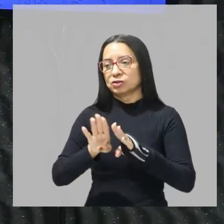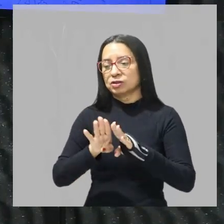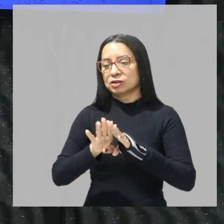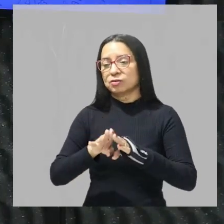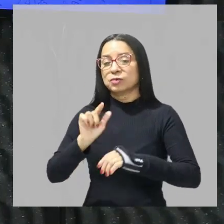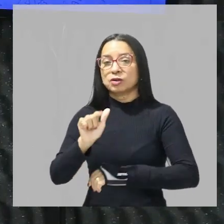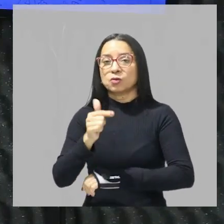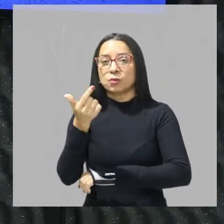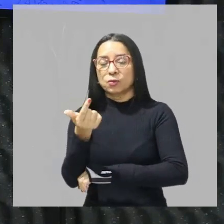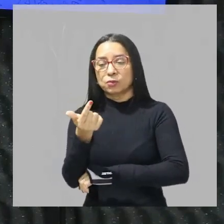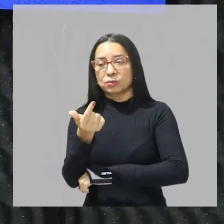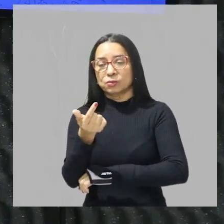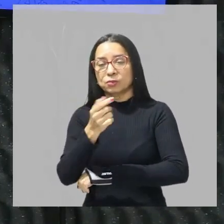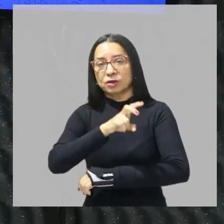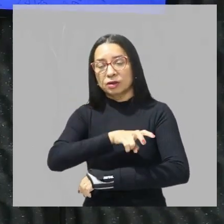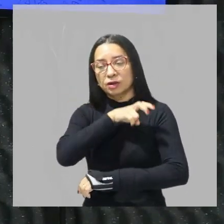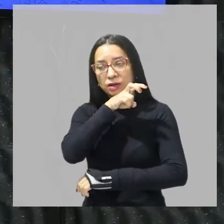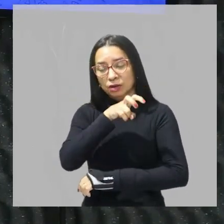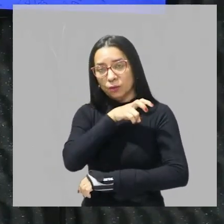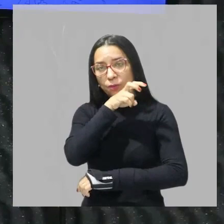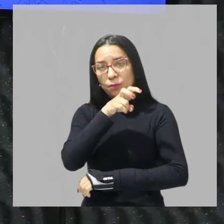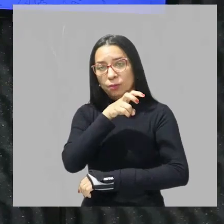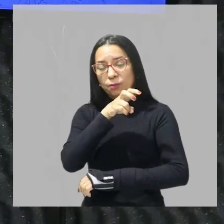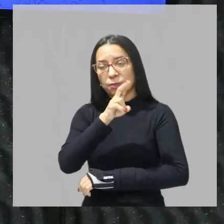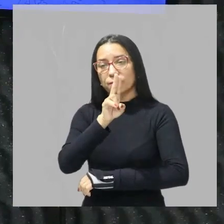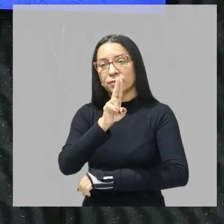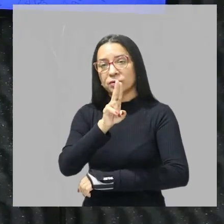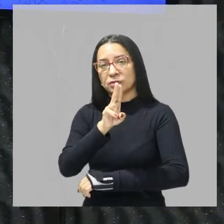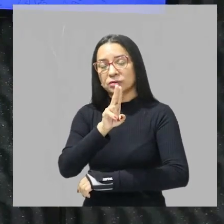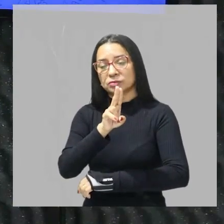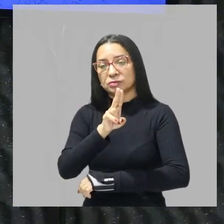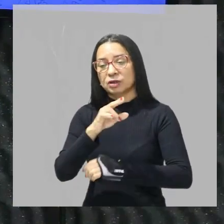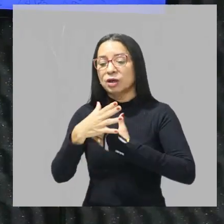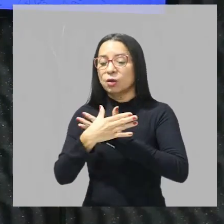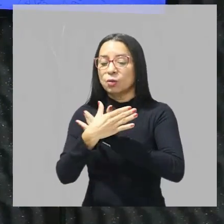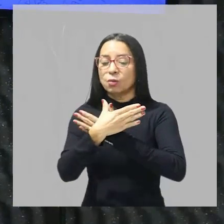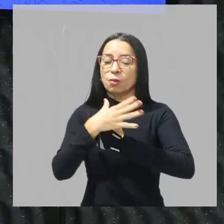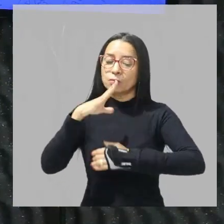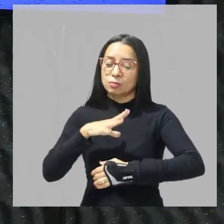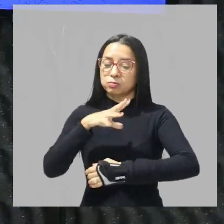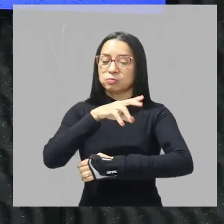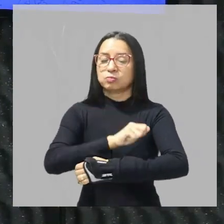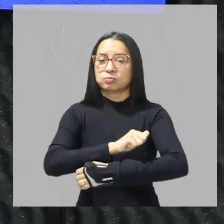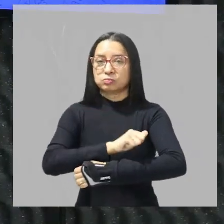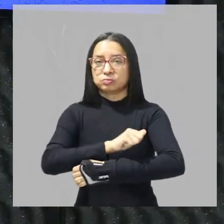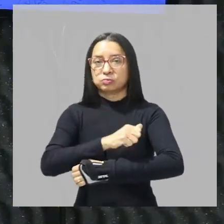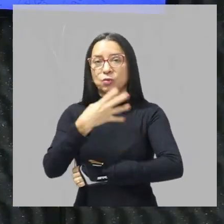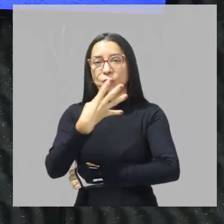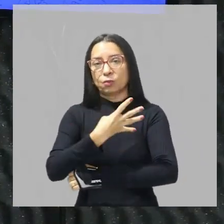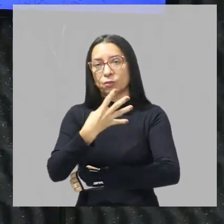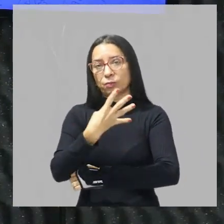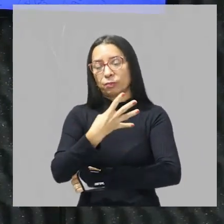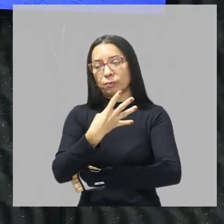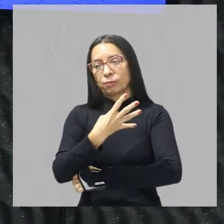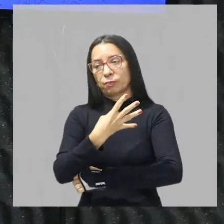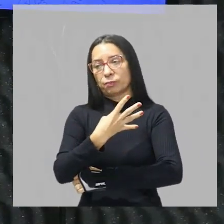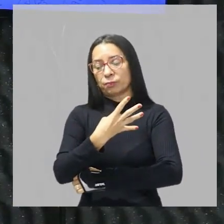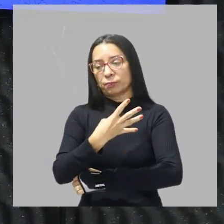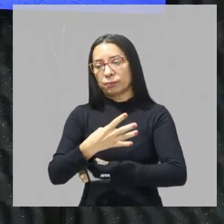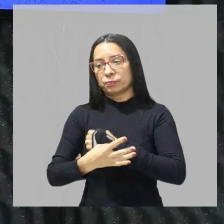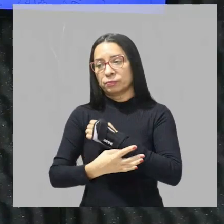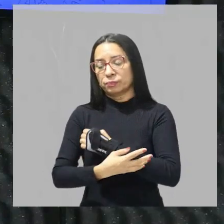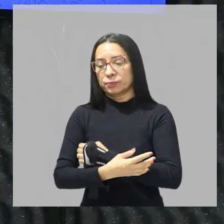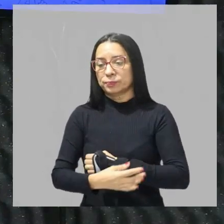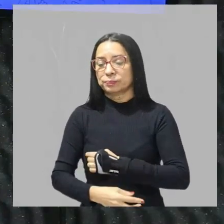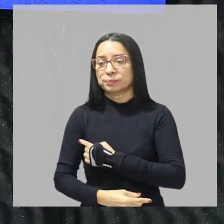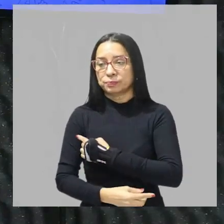por sua vez, o terciário serve de alimento para o consumidor quaternário ou consumidor de quarta